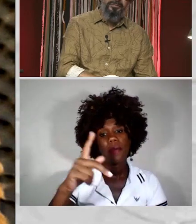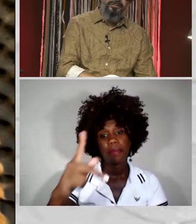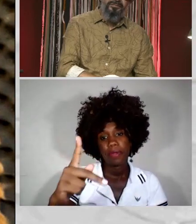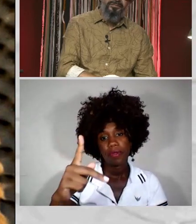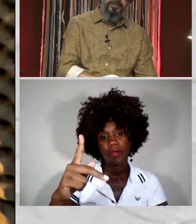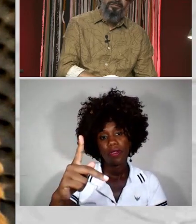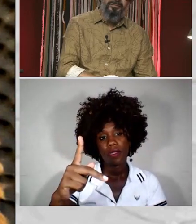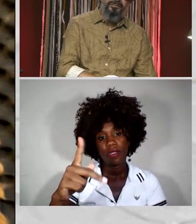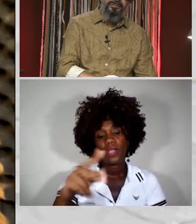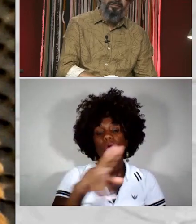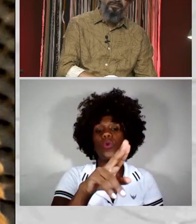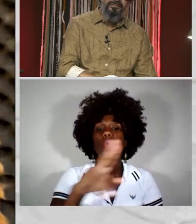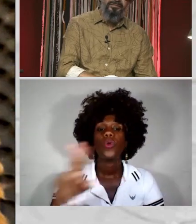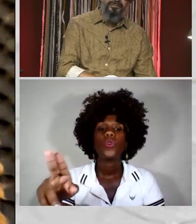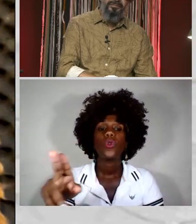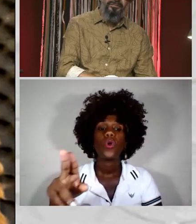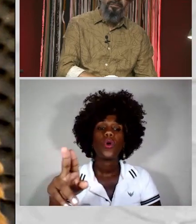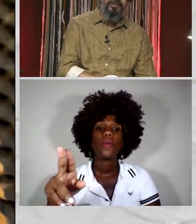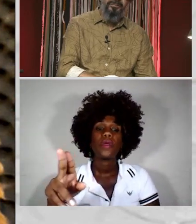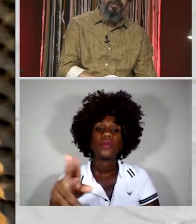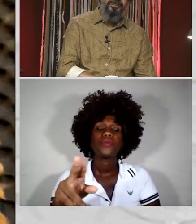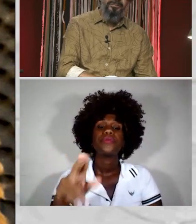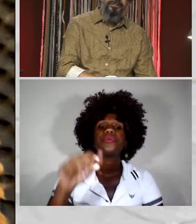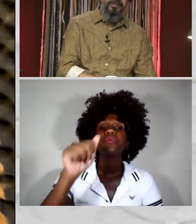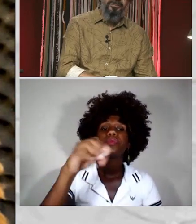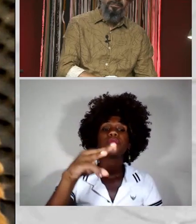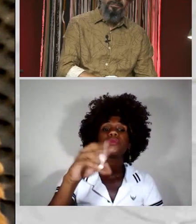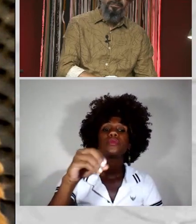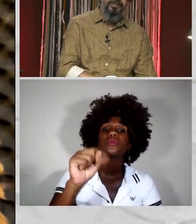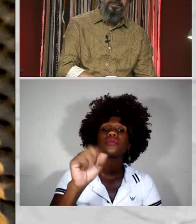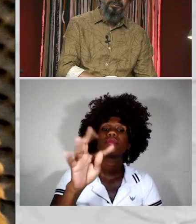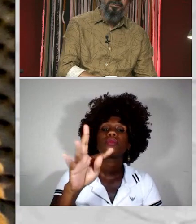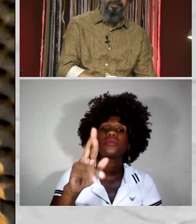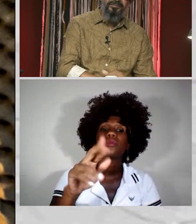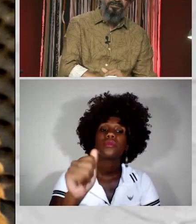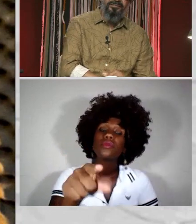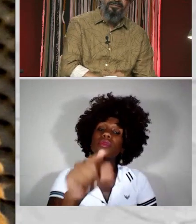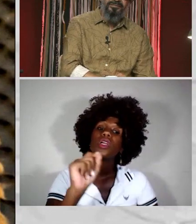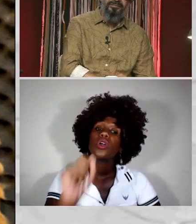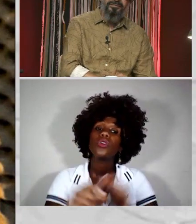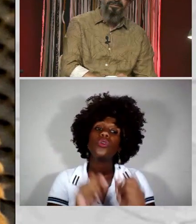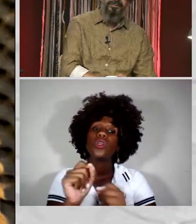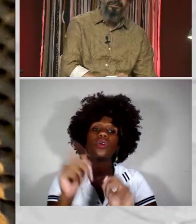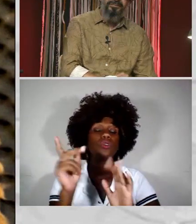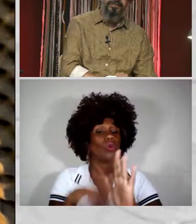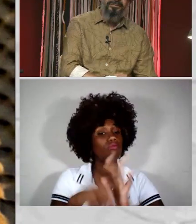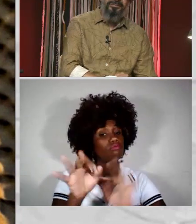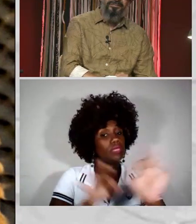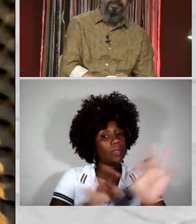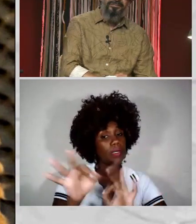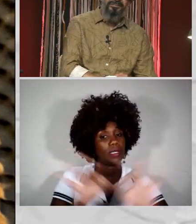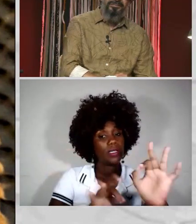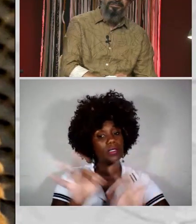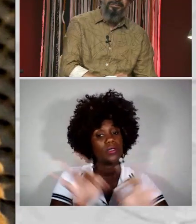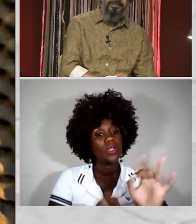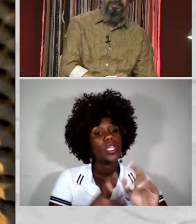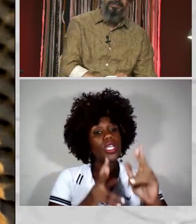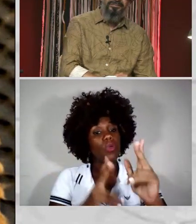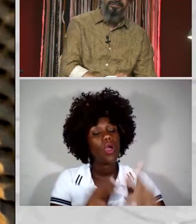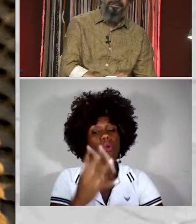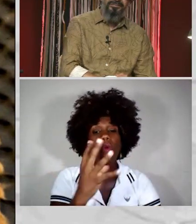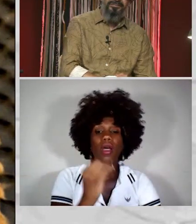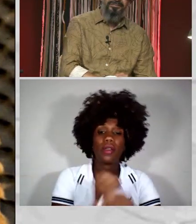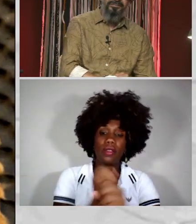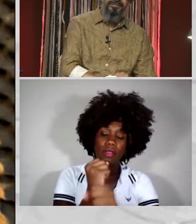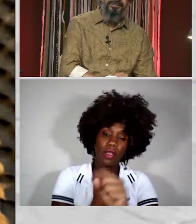que eu chamo de uma amostra daquilo que eu estou preparando como disco de 40 anos.